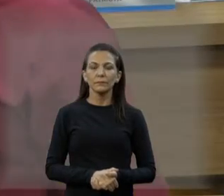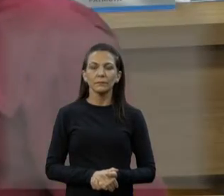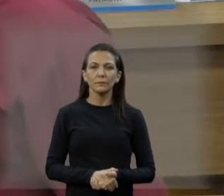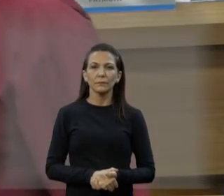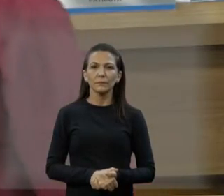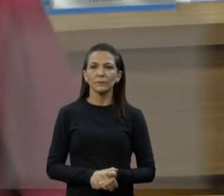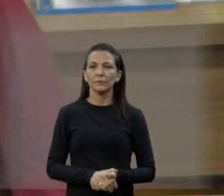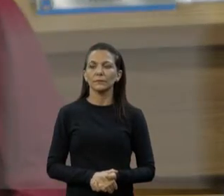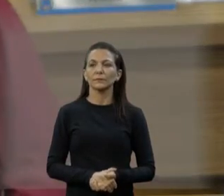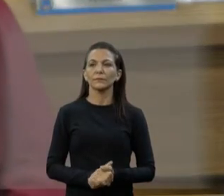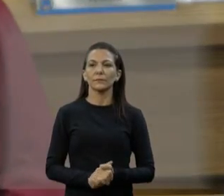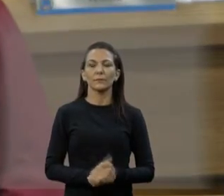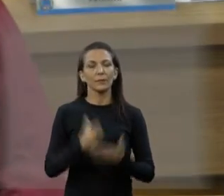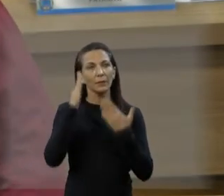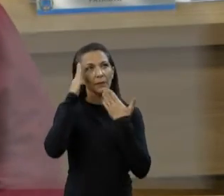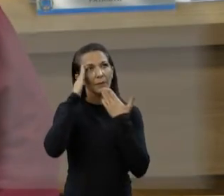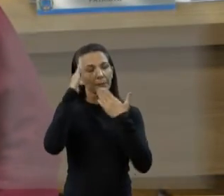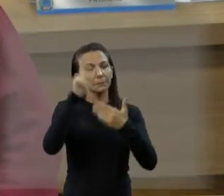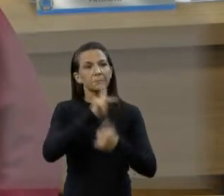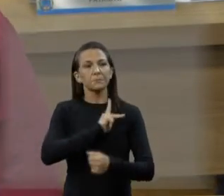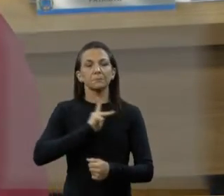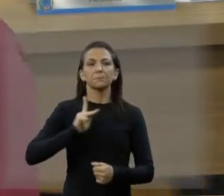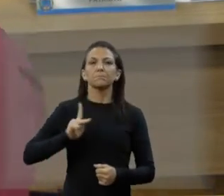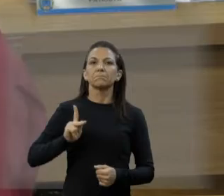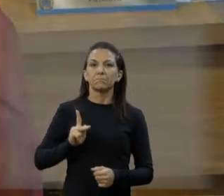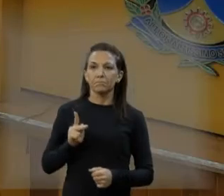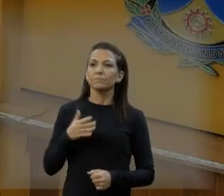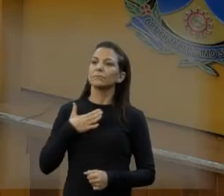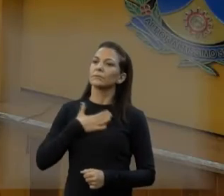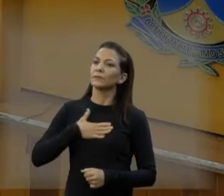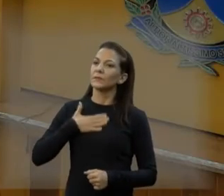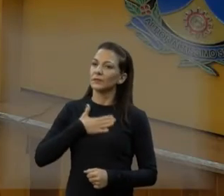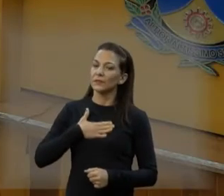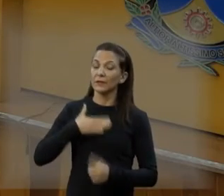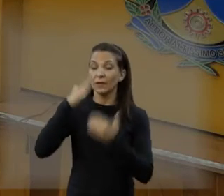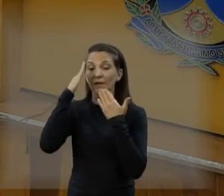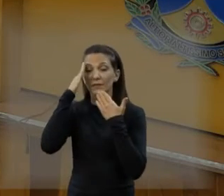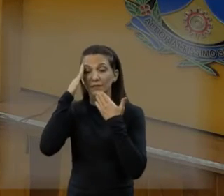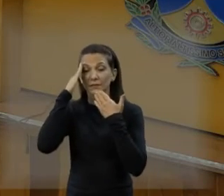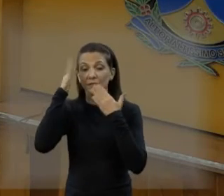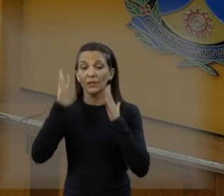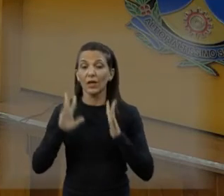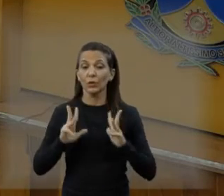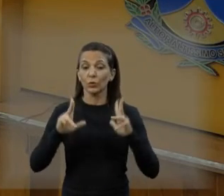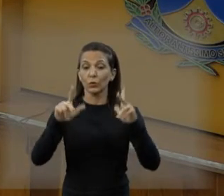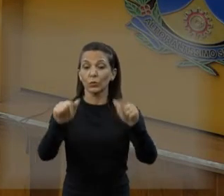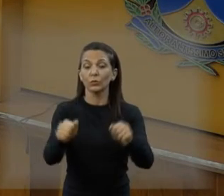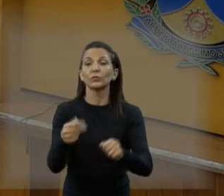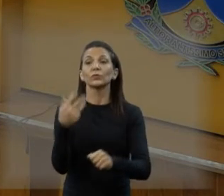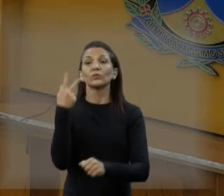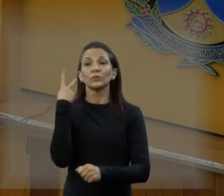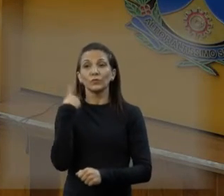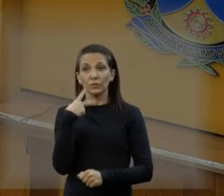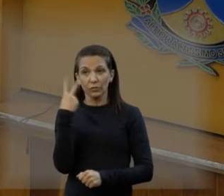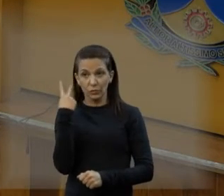e obrigado Presidente Gostaria imensamente de agradecer aos pares